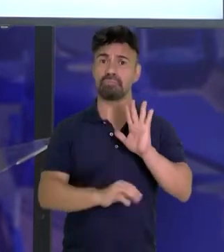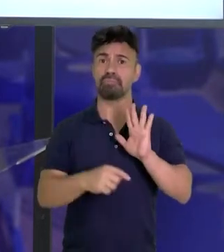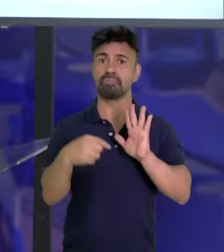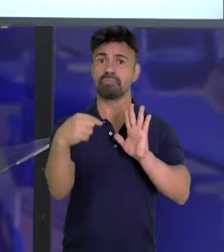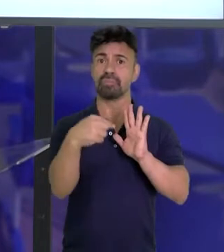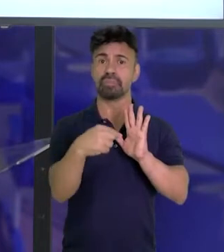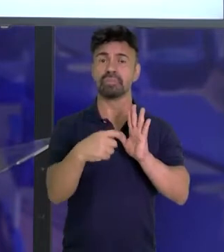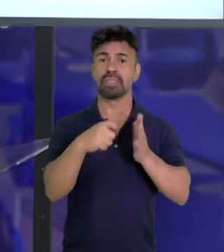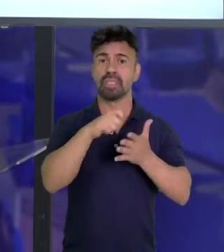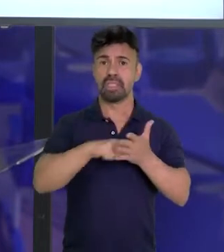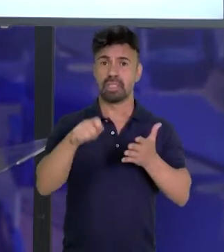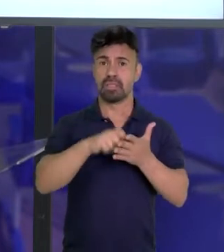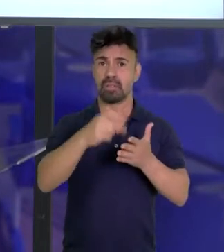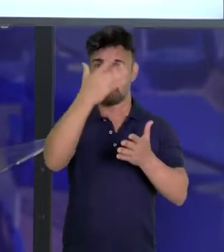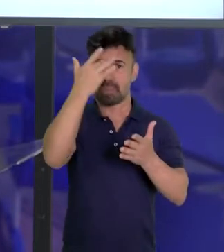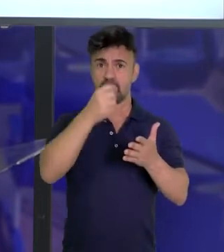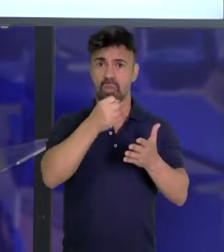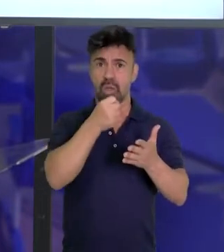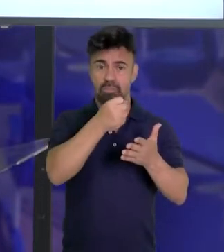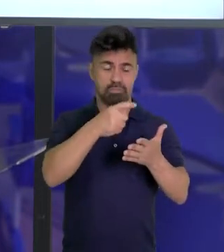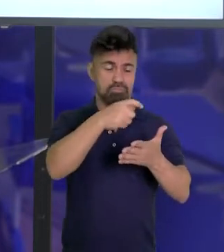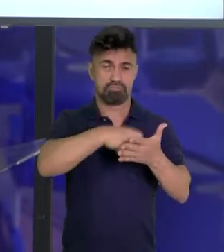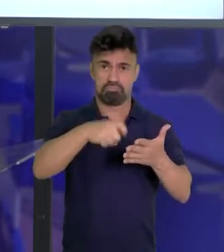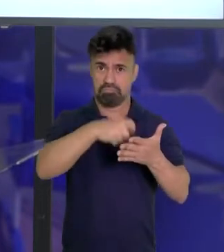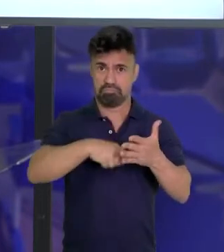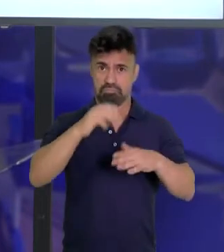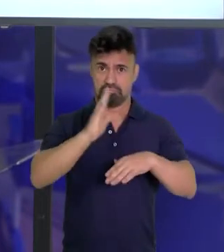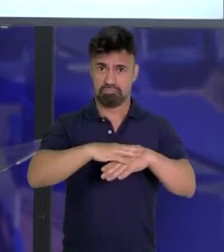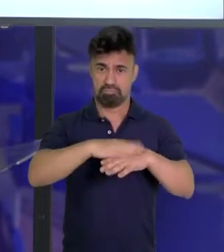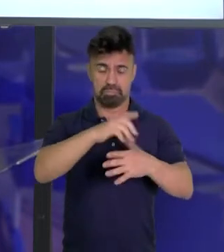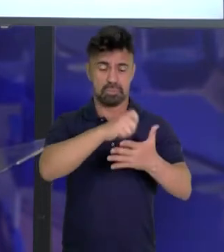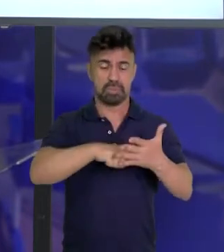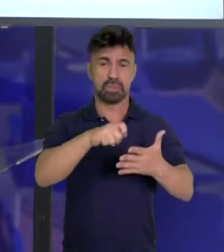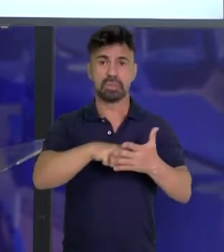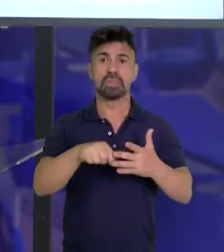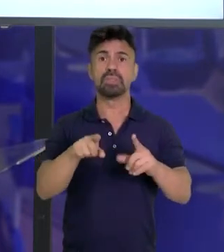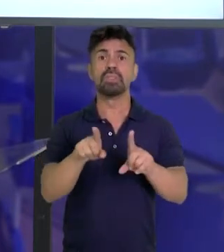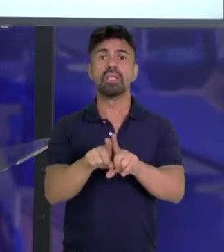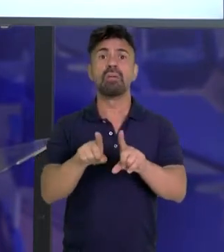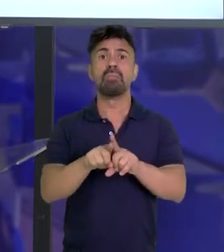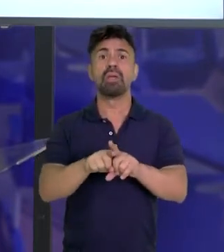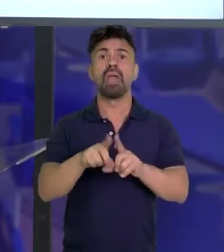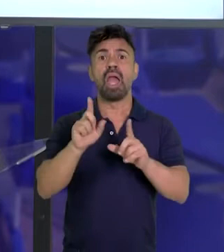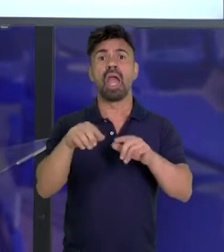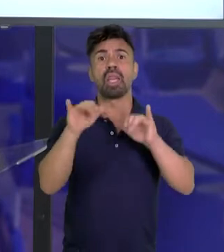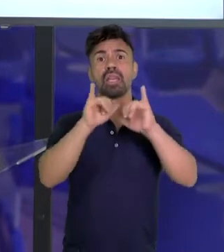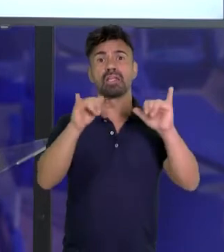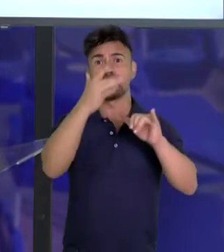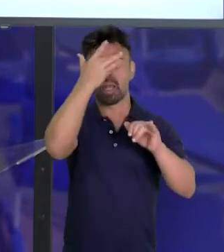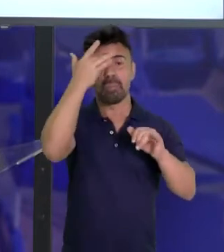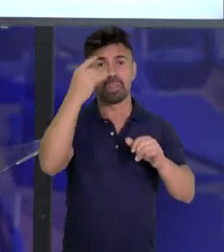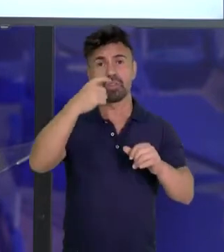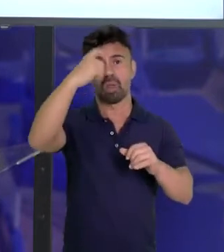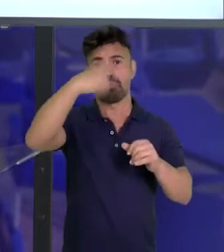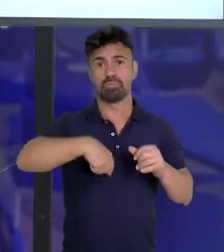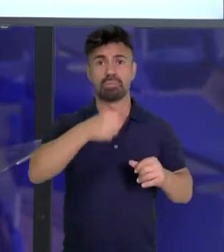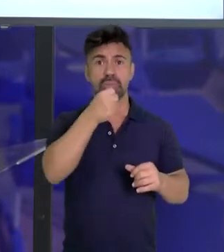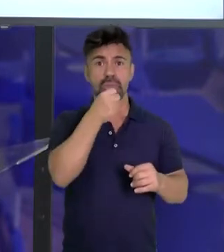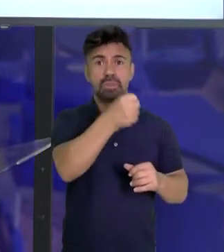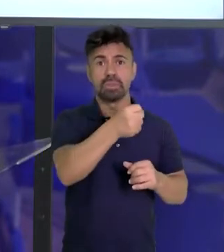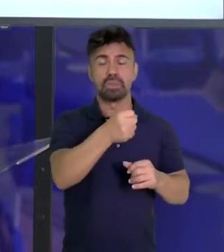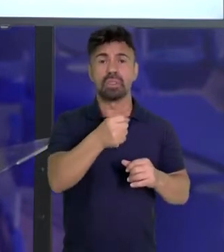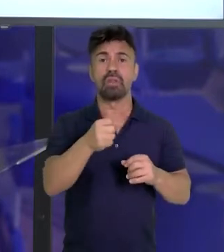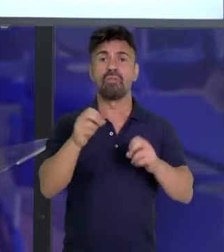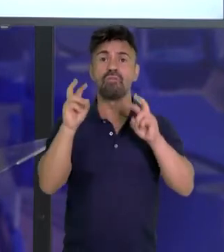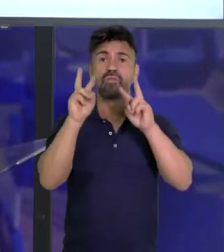texto, escrito pelo repórter, pelo jornalista, pelo autor, e aquilo que é uma declaração do entrevistado. O recurso visual que eu tenho